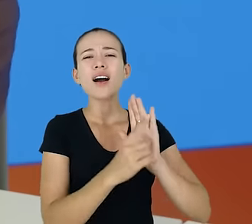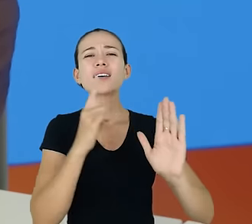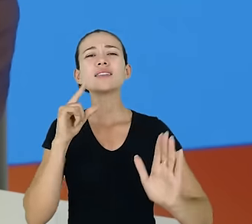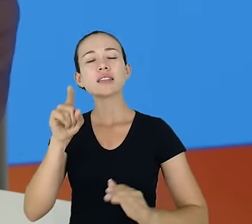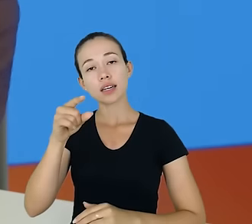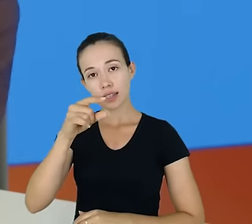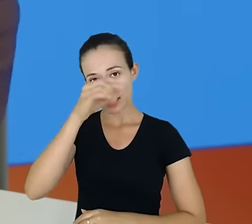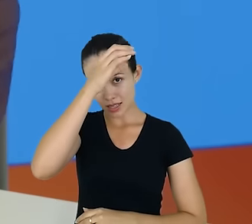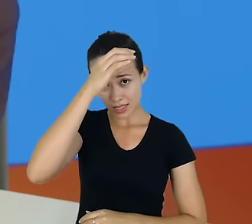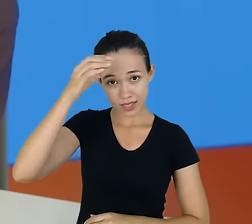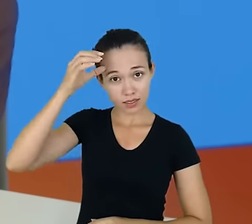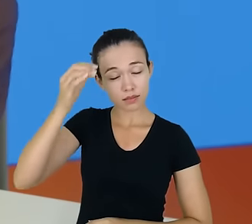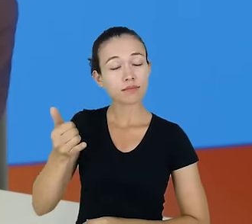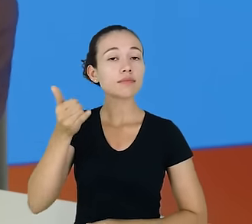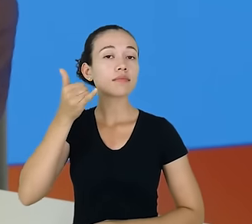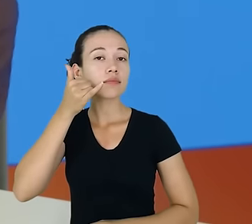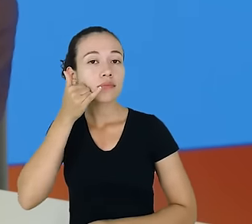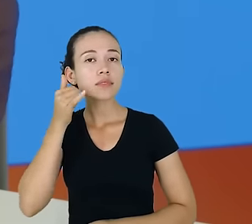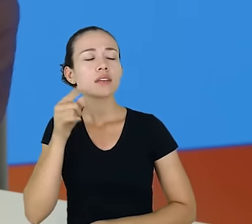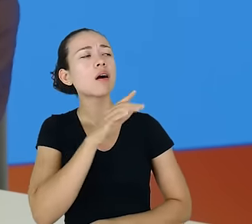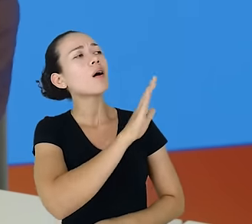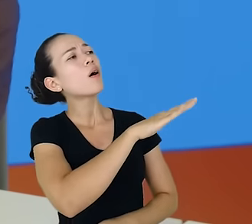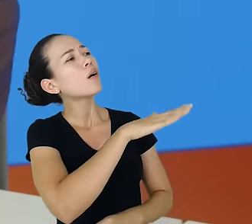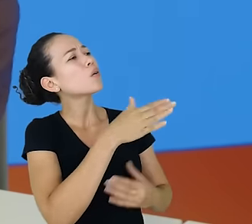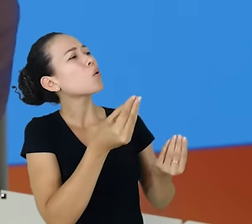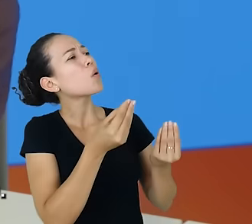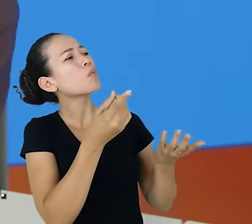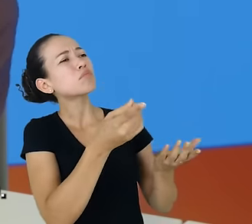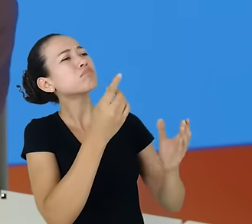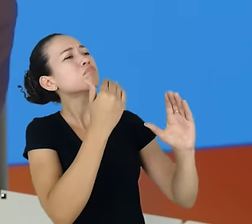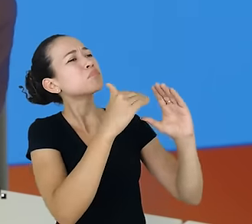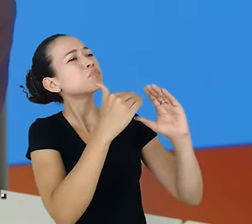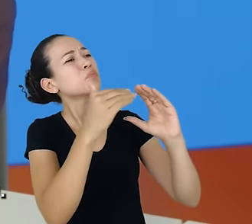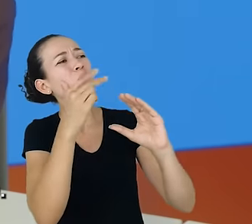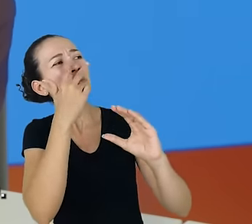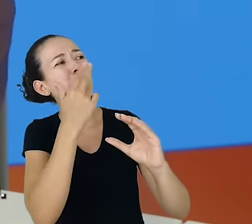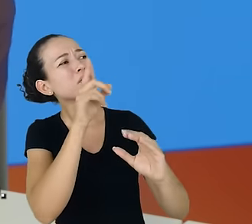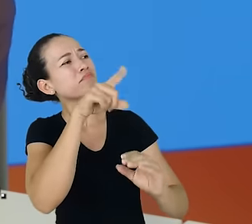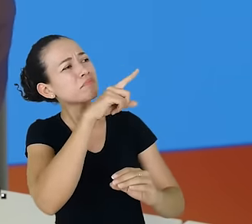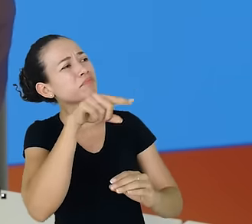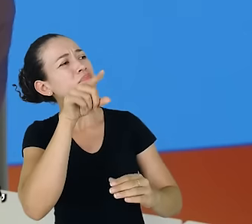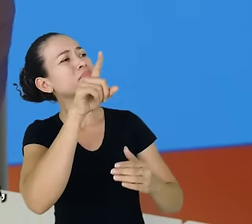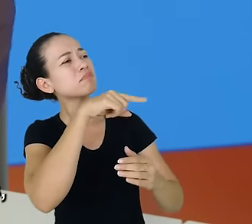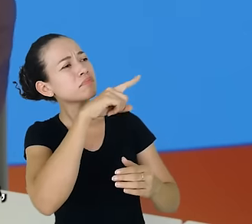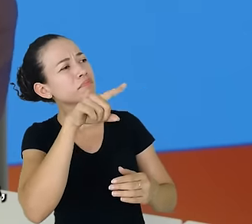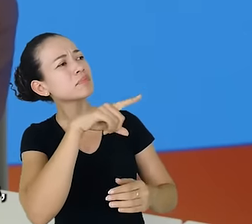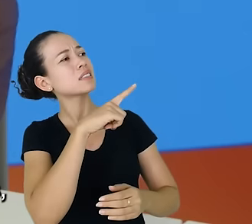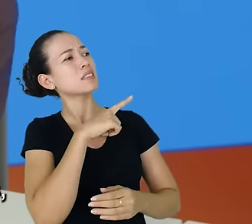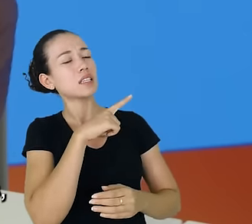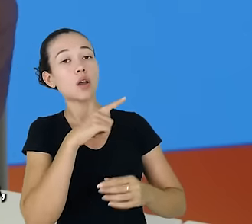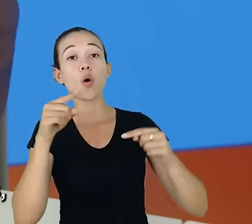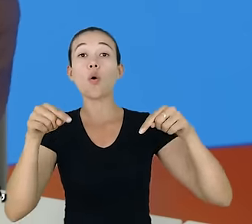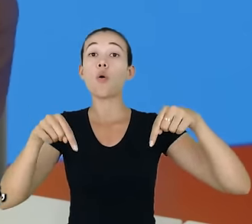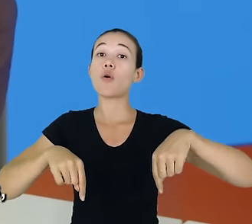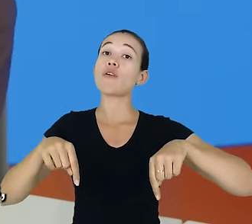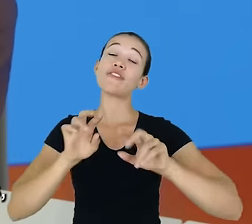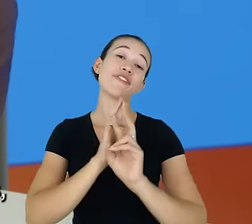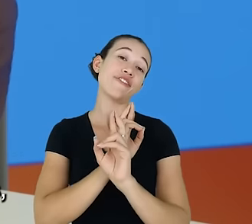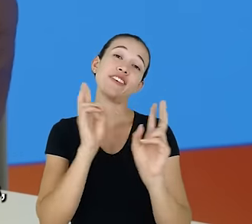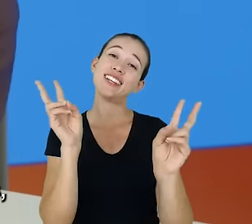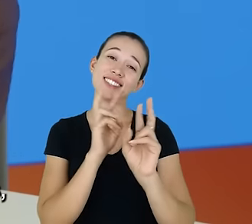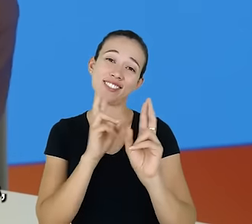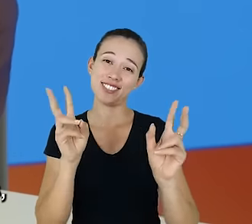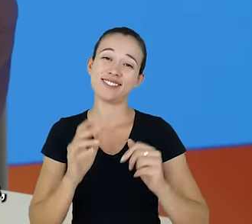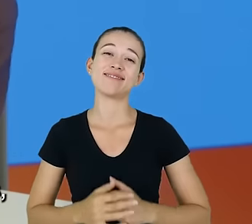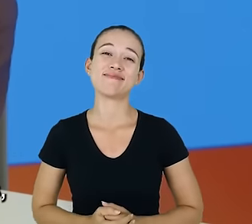falava Ah sou tô recebendo uma rejeição nas minhas transmissões Hoje ele já não passa mais por isso o emitente a empresa né que